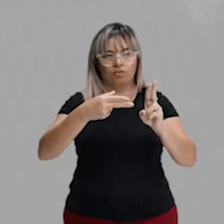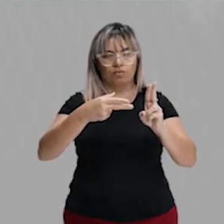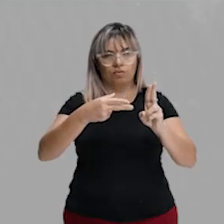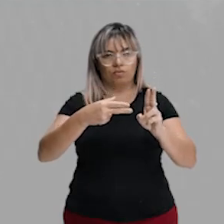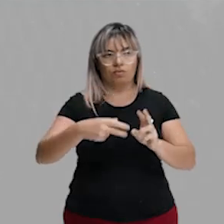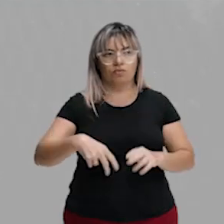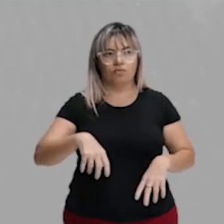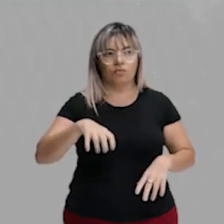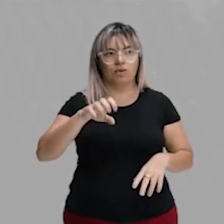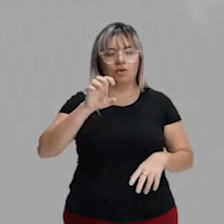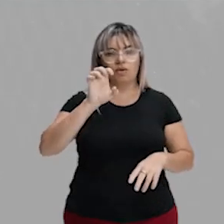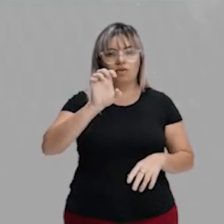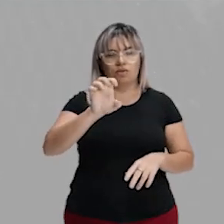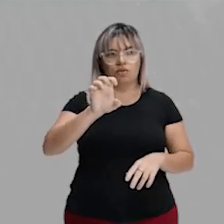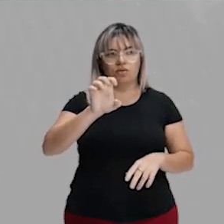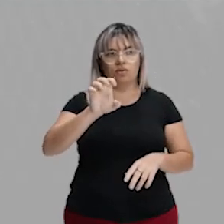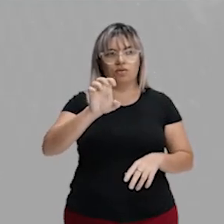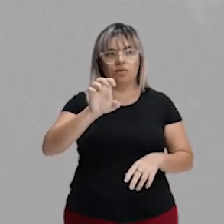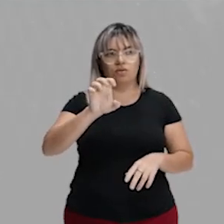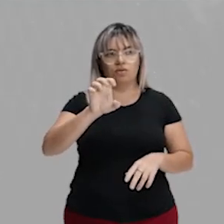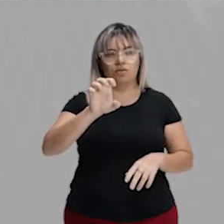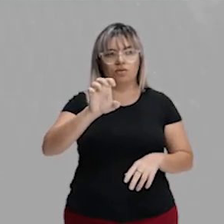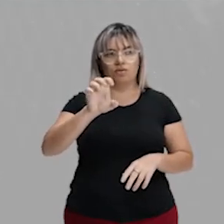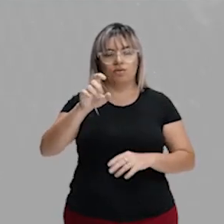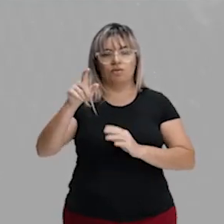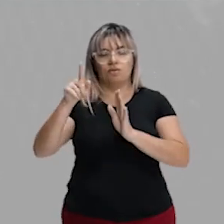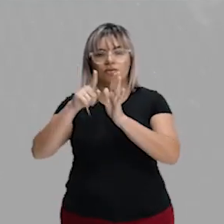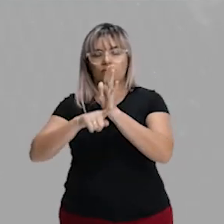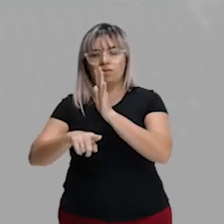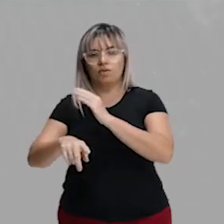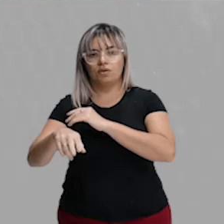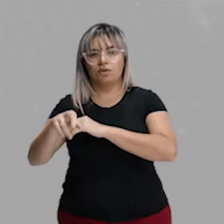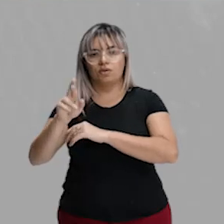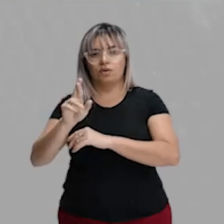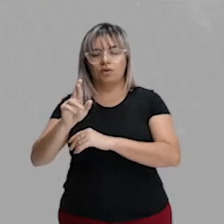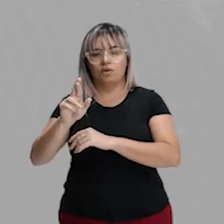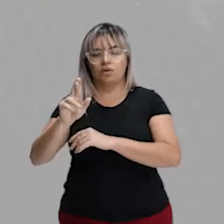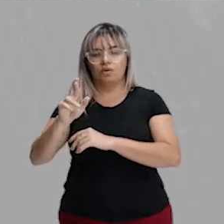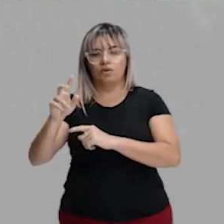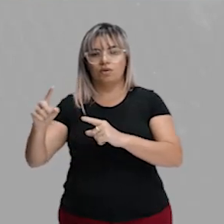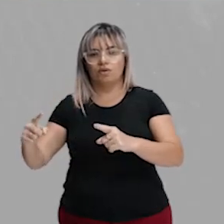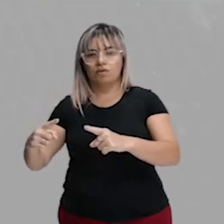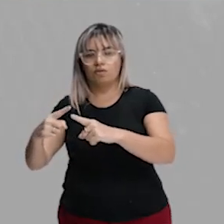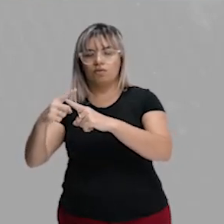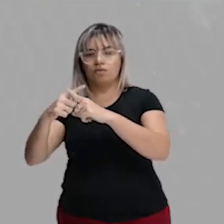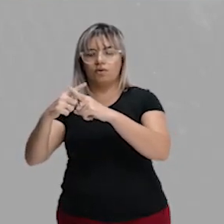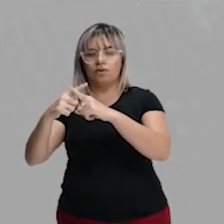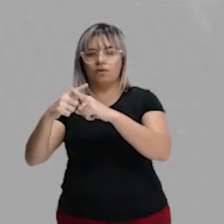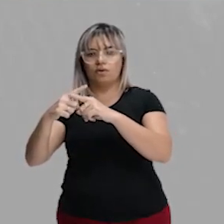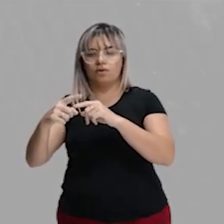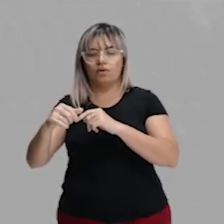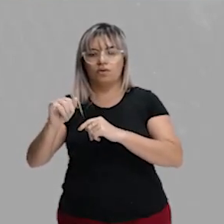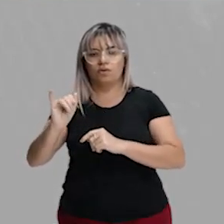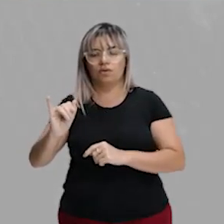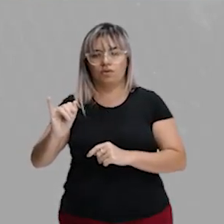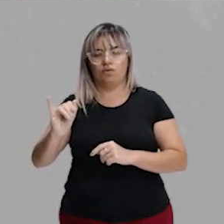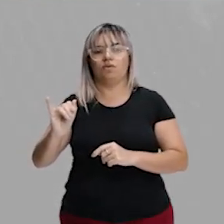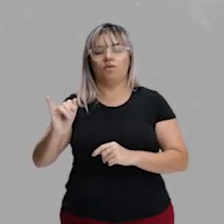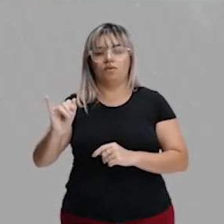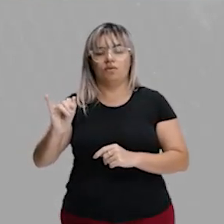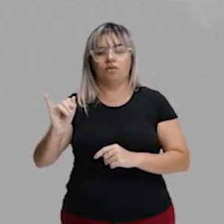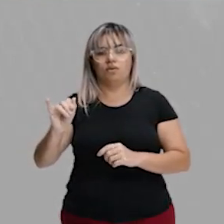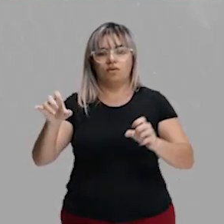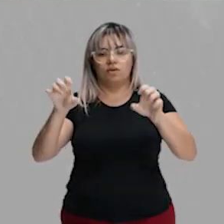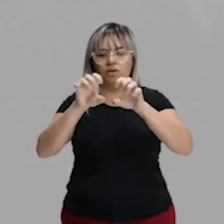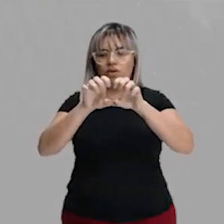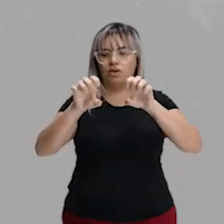força eletromotriz menos a resistência vezes a corrente, certo? Essa é a